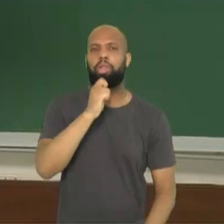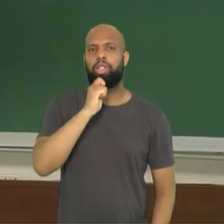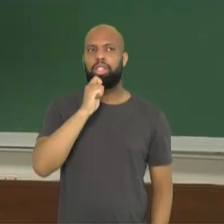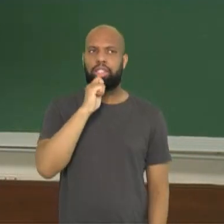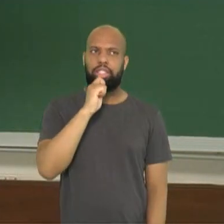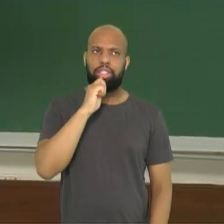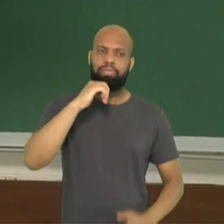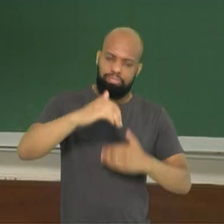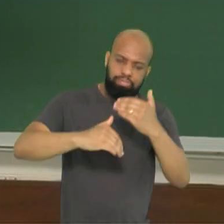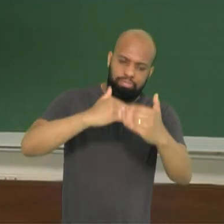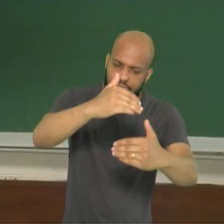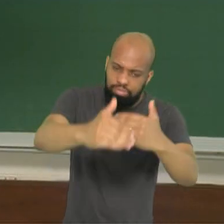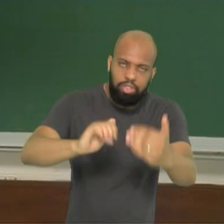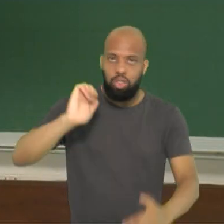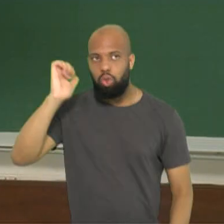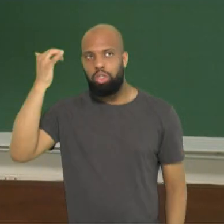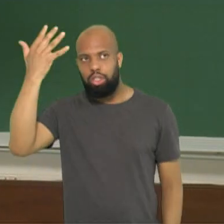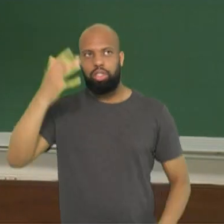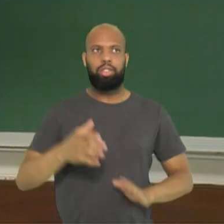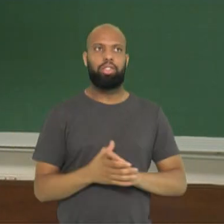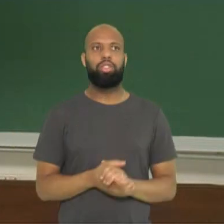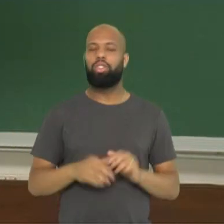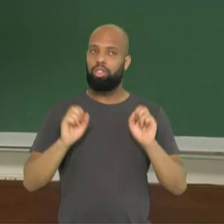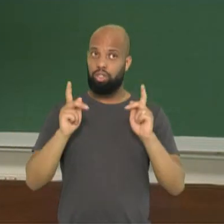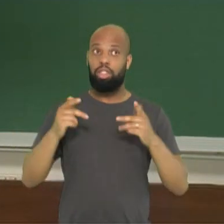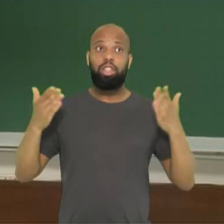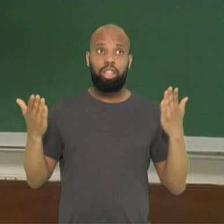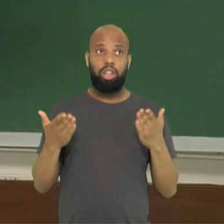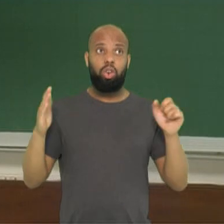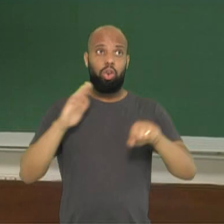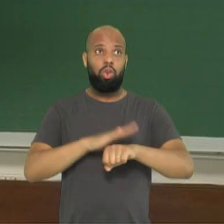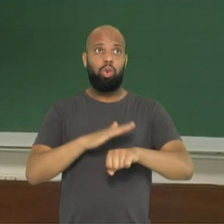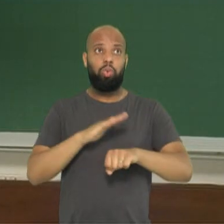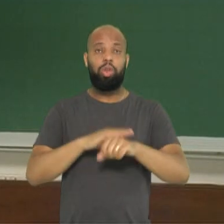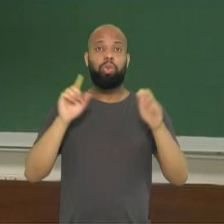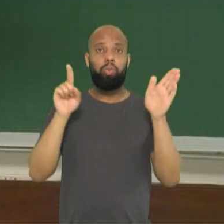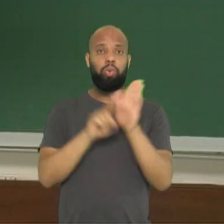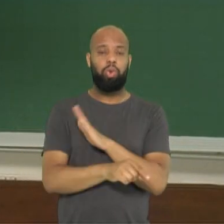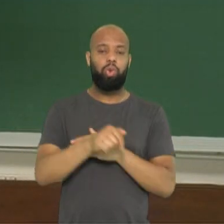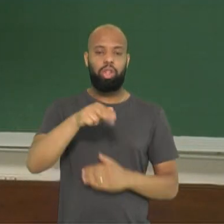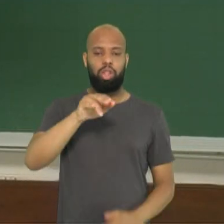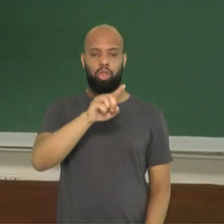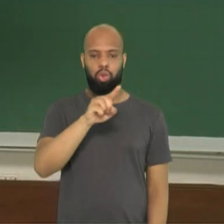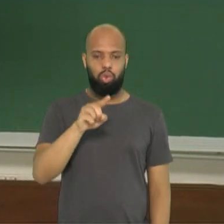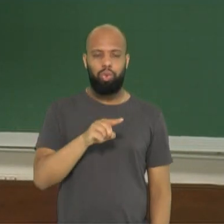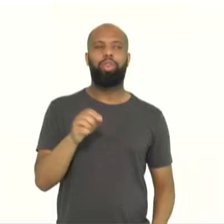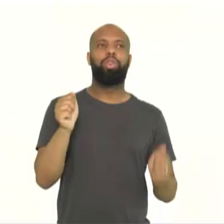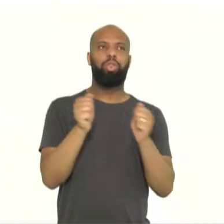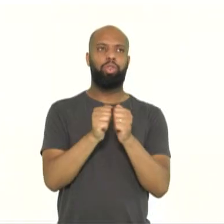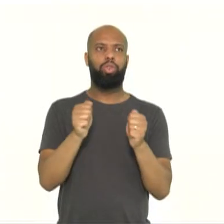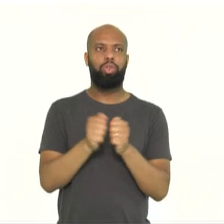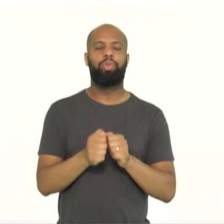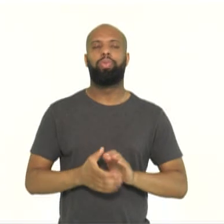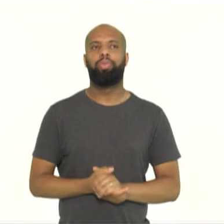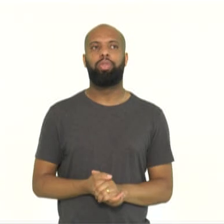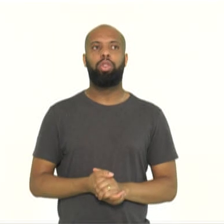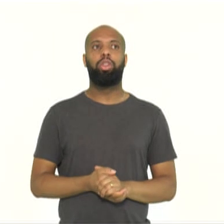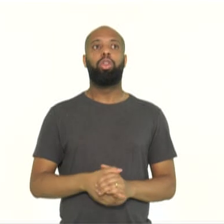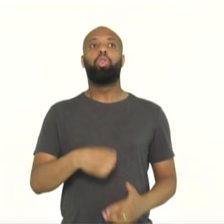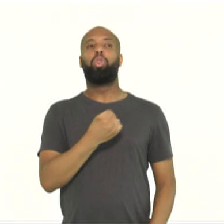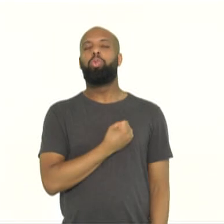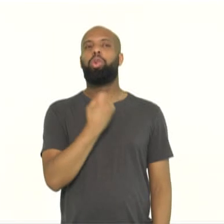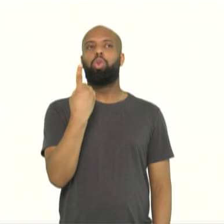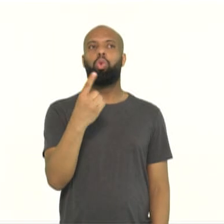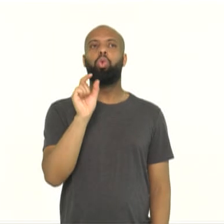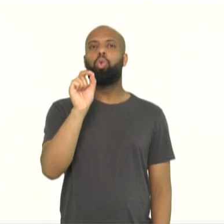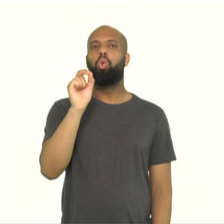ela está ainda acontecendo. Bien? Vamos fazer o nosso quiz. Que está fazendo el